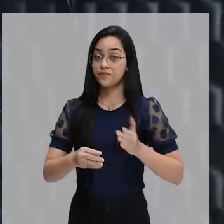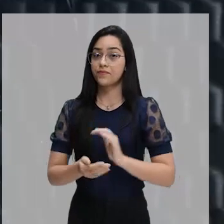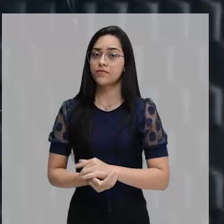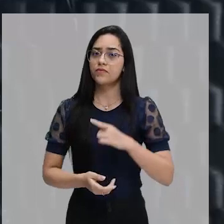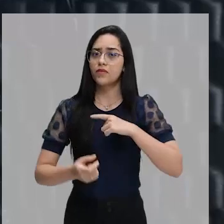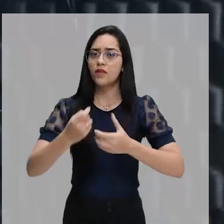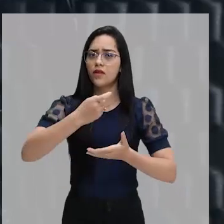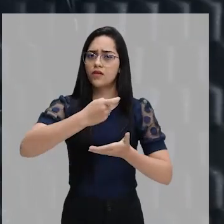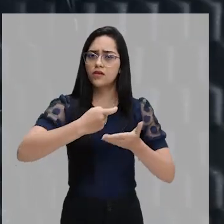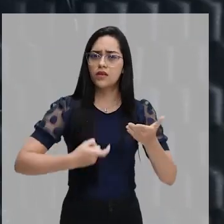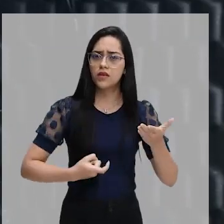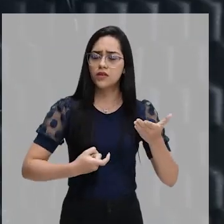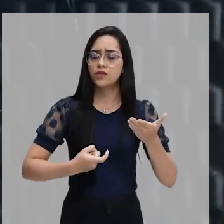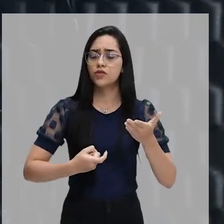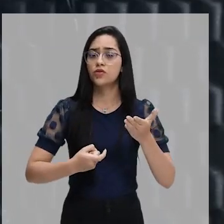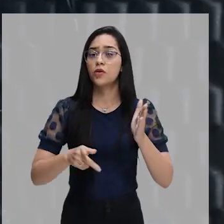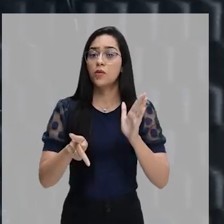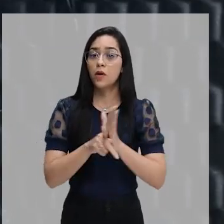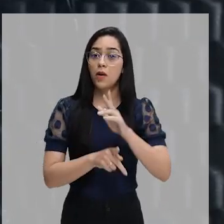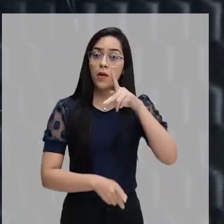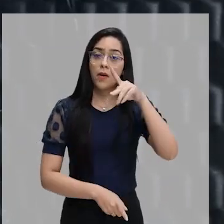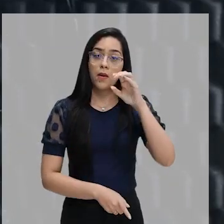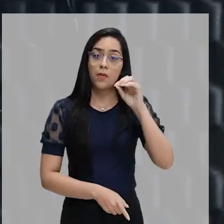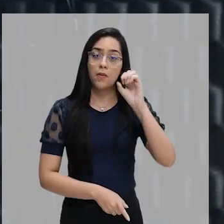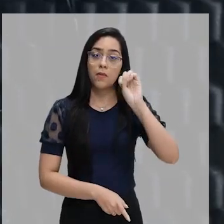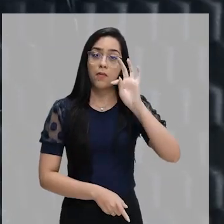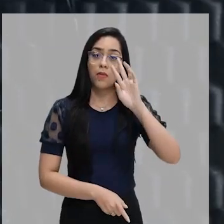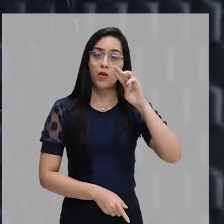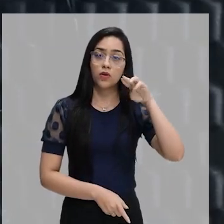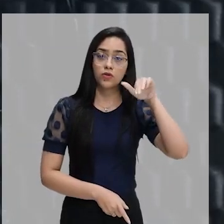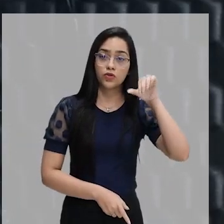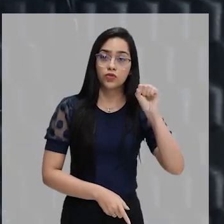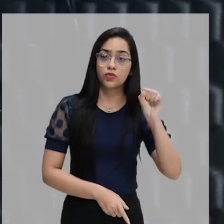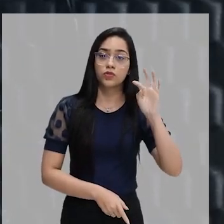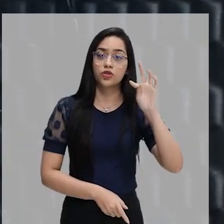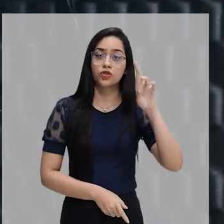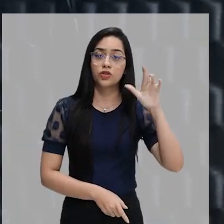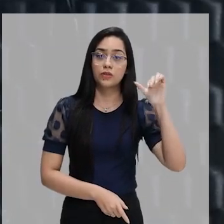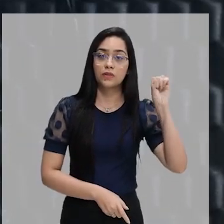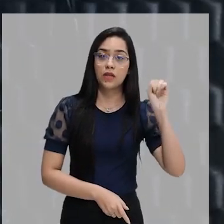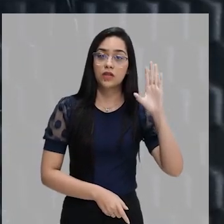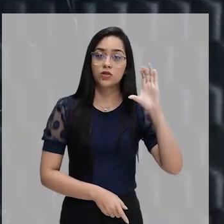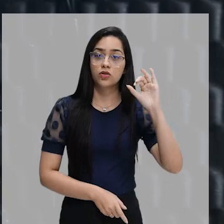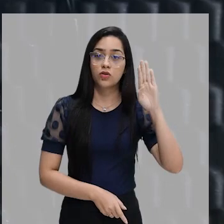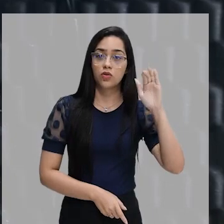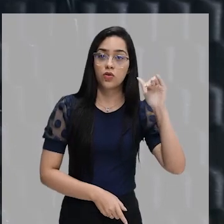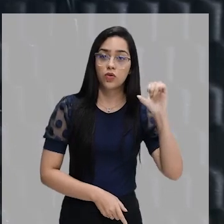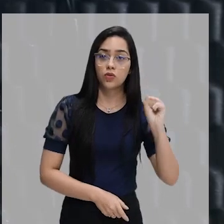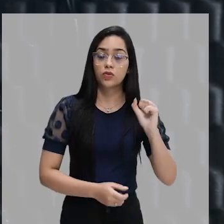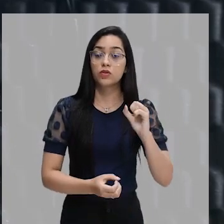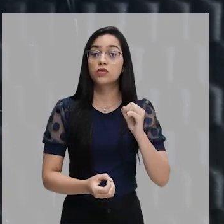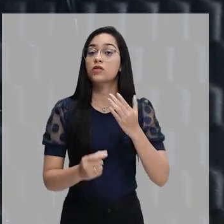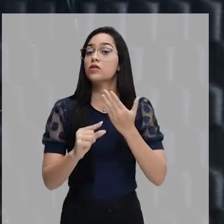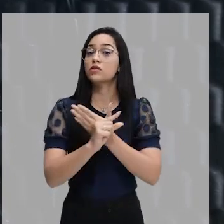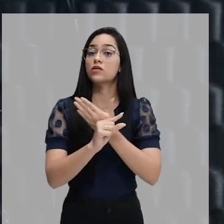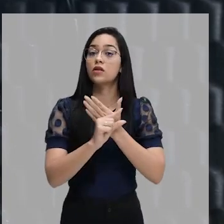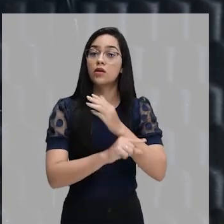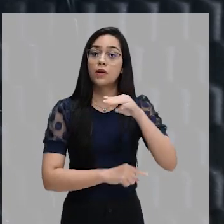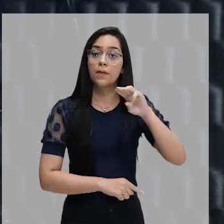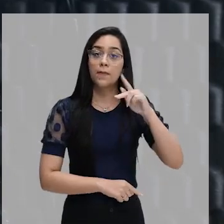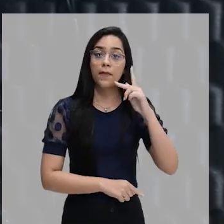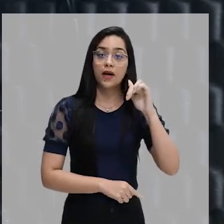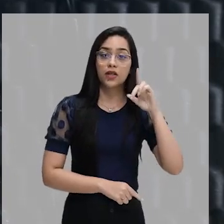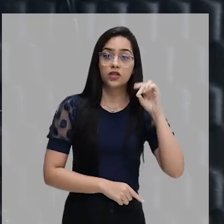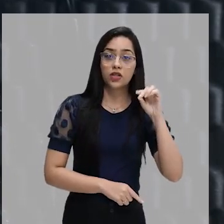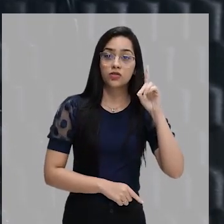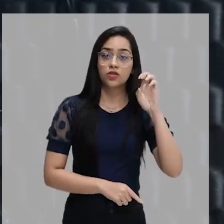Esse trecho é de Memórias Póstumas de Brás Cubas, de autoria de Machado de Assis,